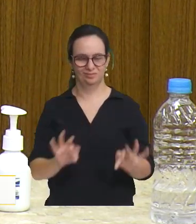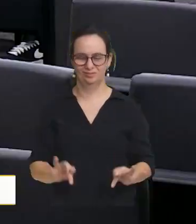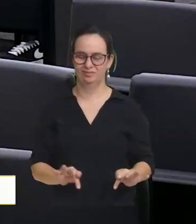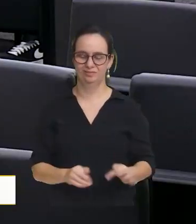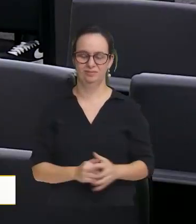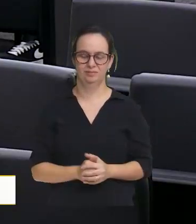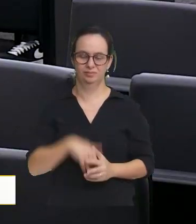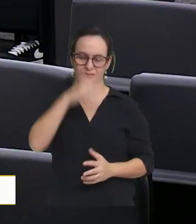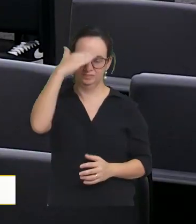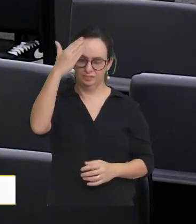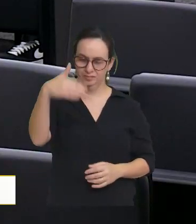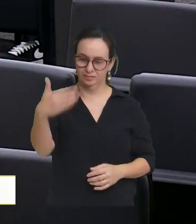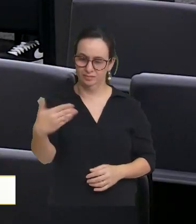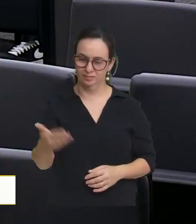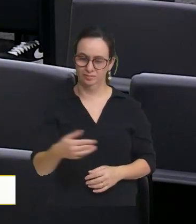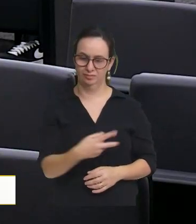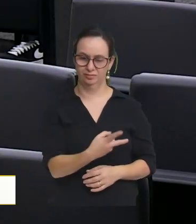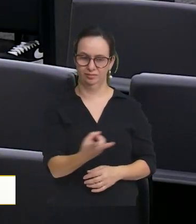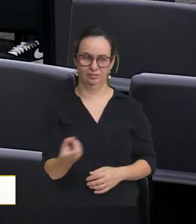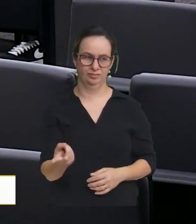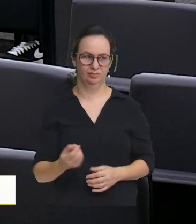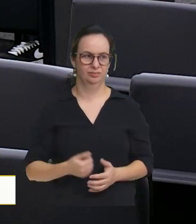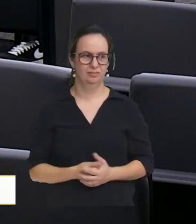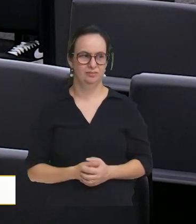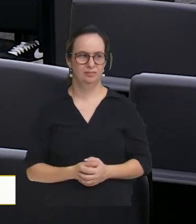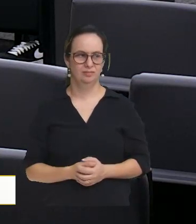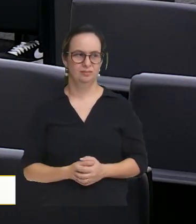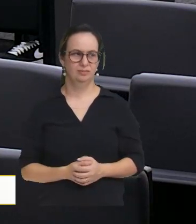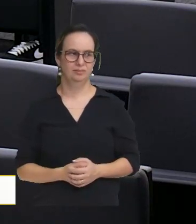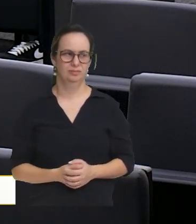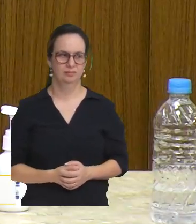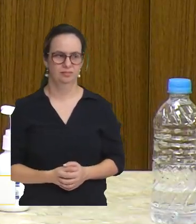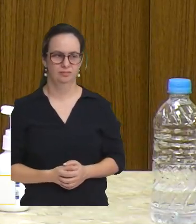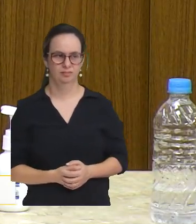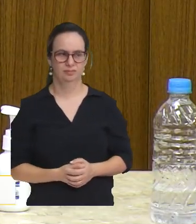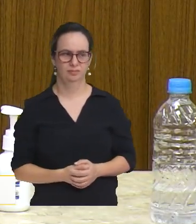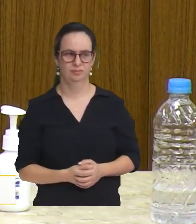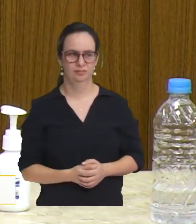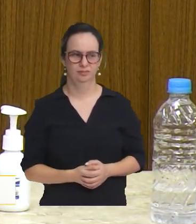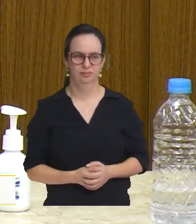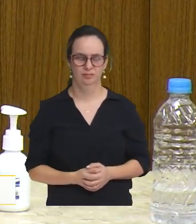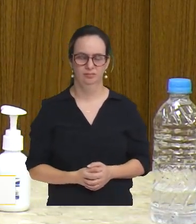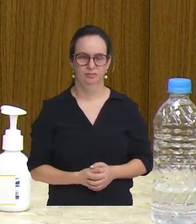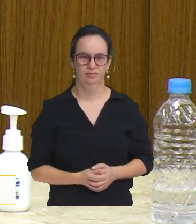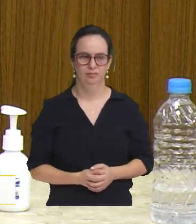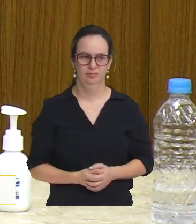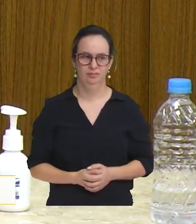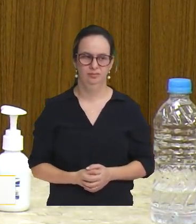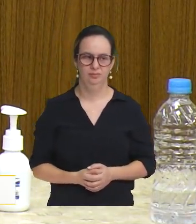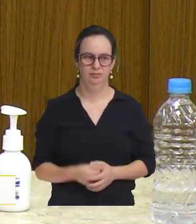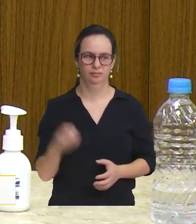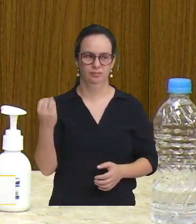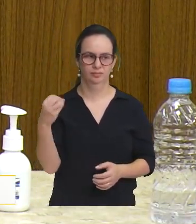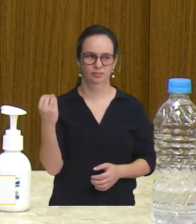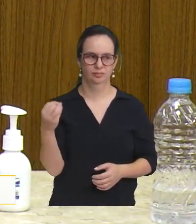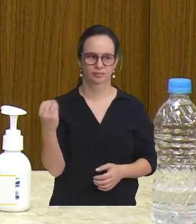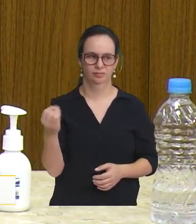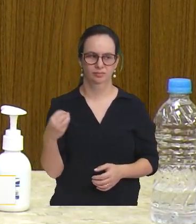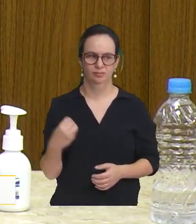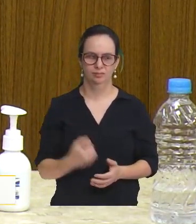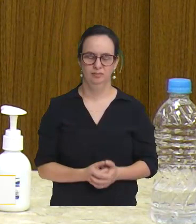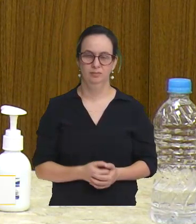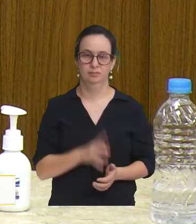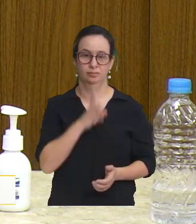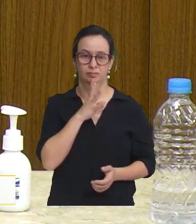Adriana, que está em Londrina, se não me engano, né? Porque quando a gente conhece alguém